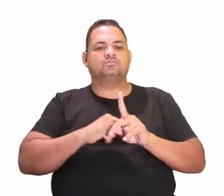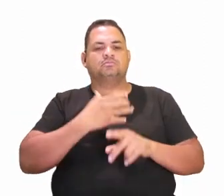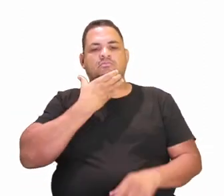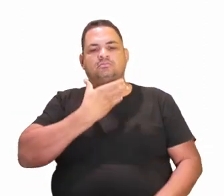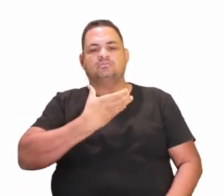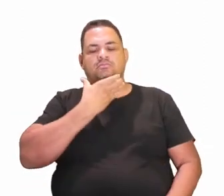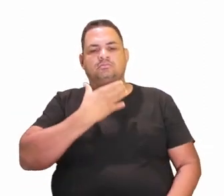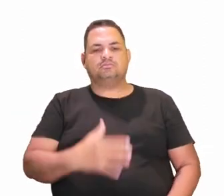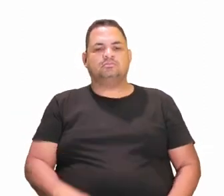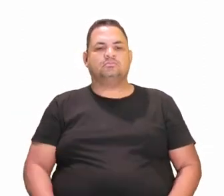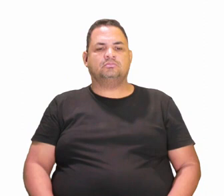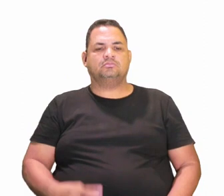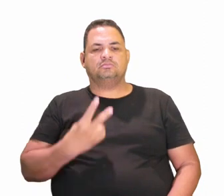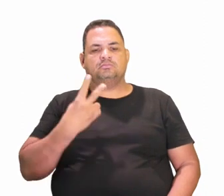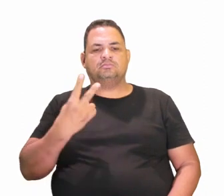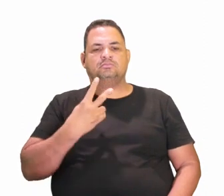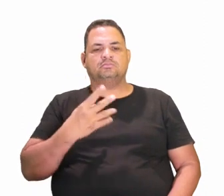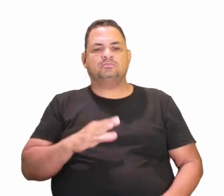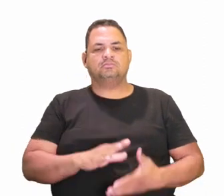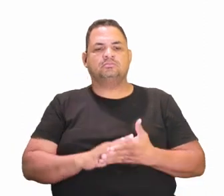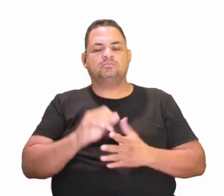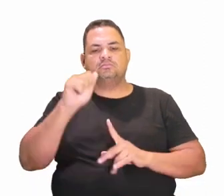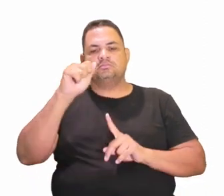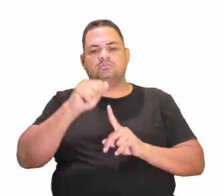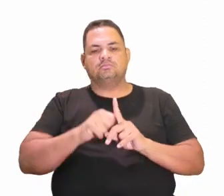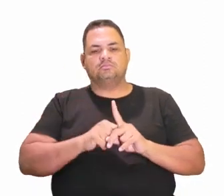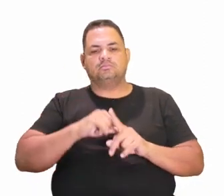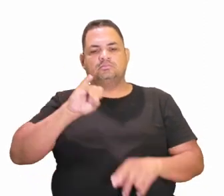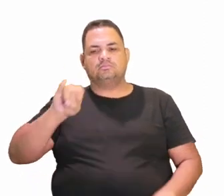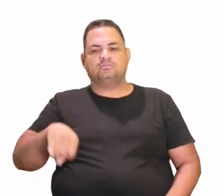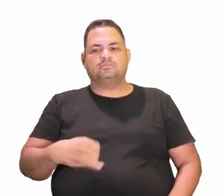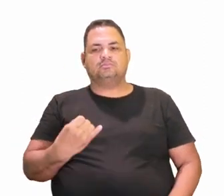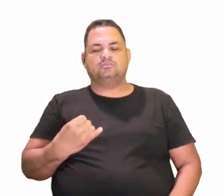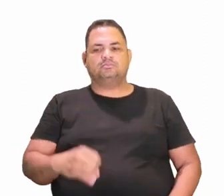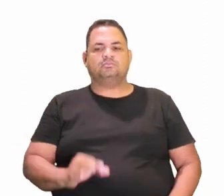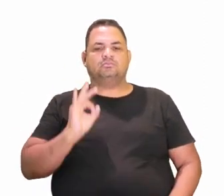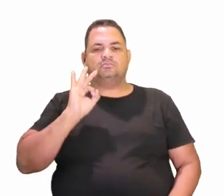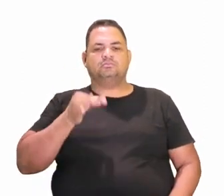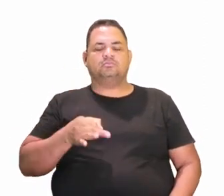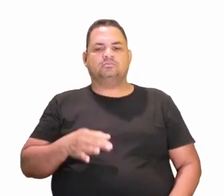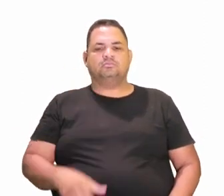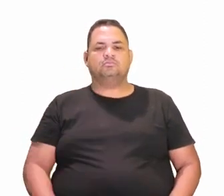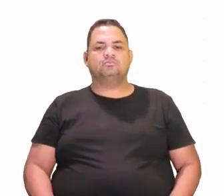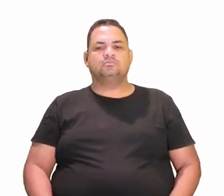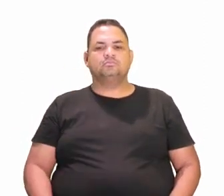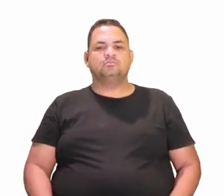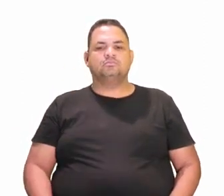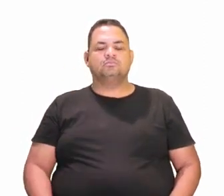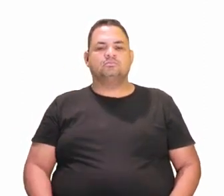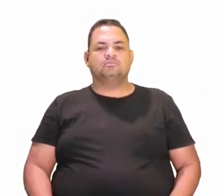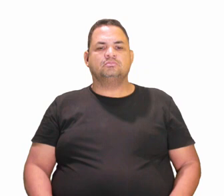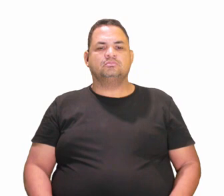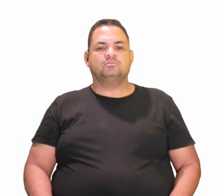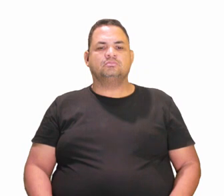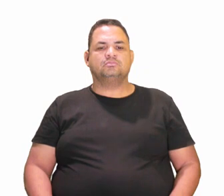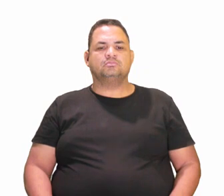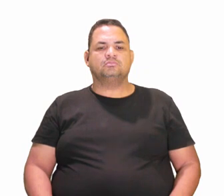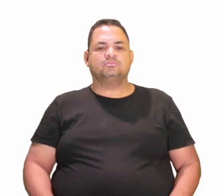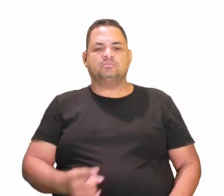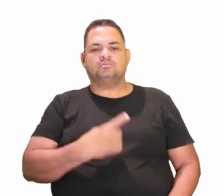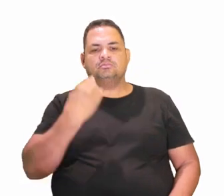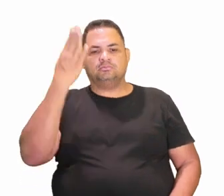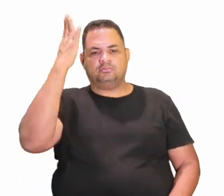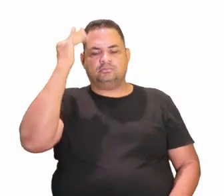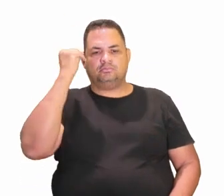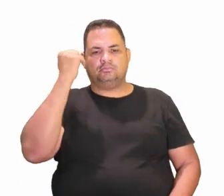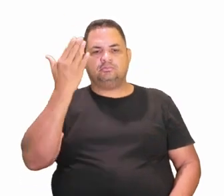December, 2 alternativas onde aparece o mês de January, certo? E olha só, a gente sabe que